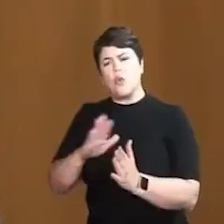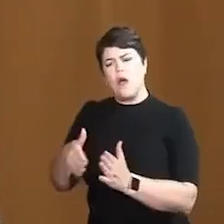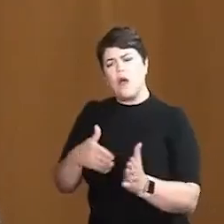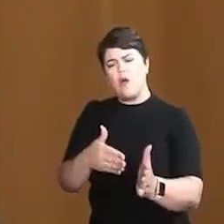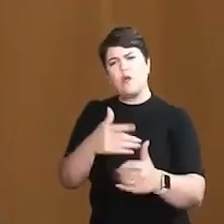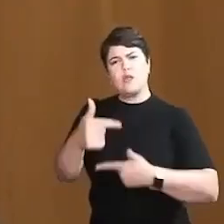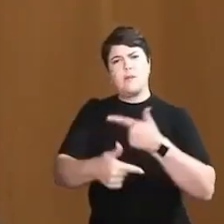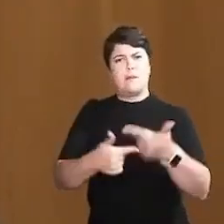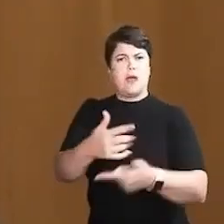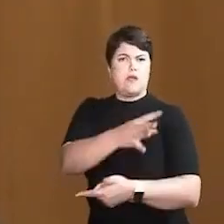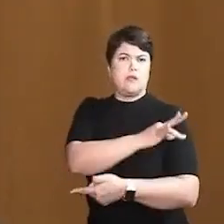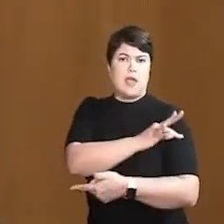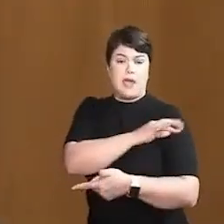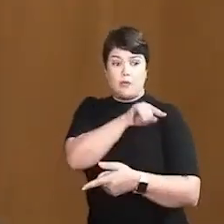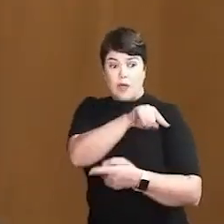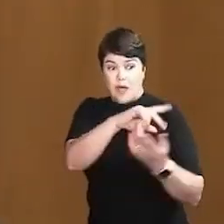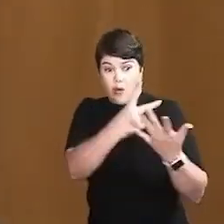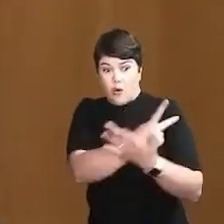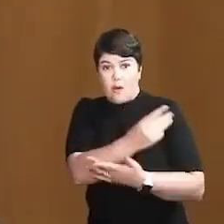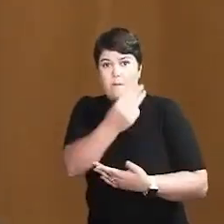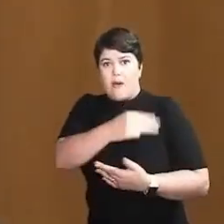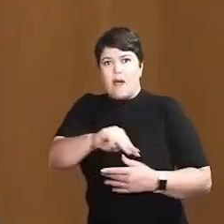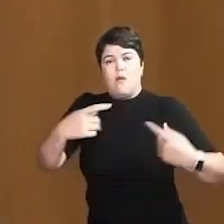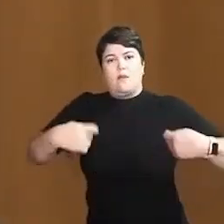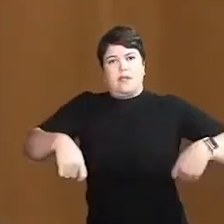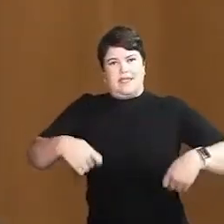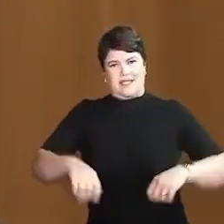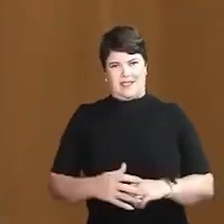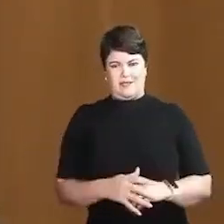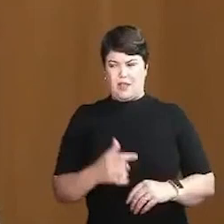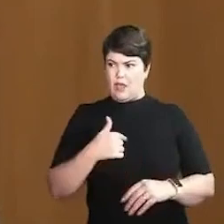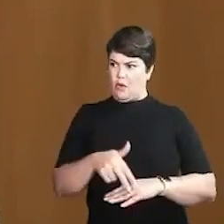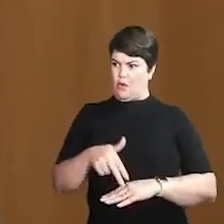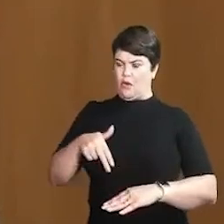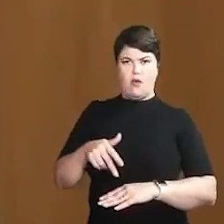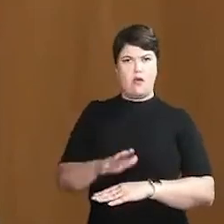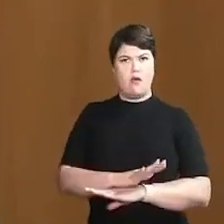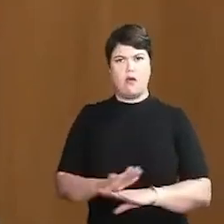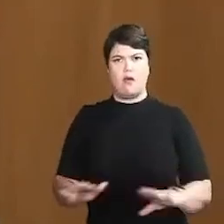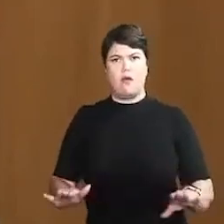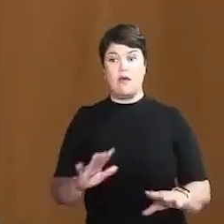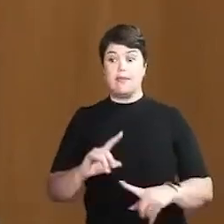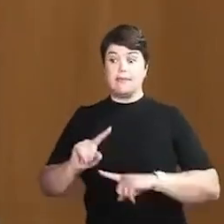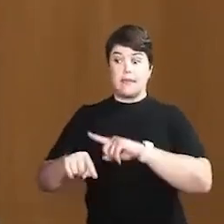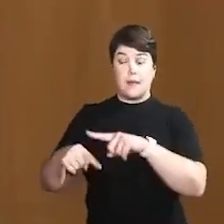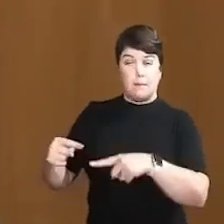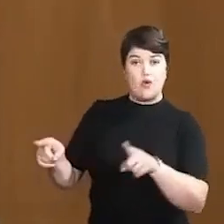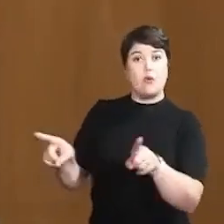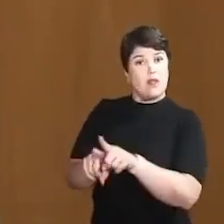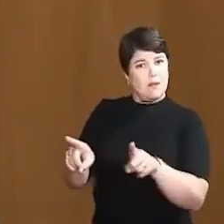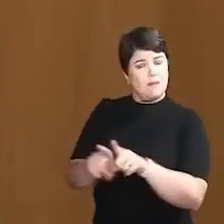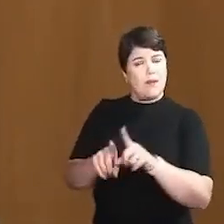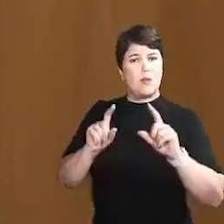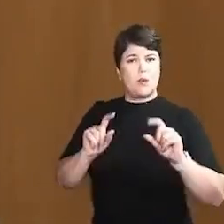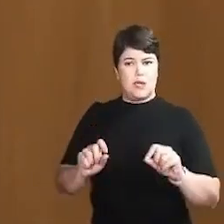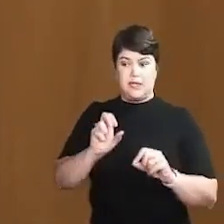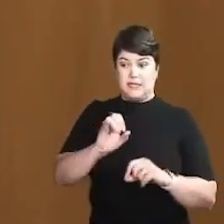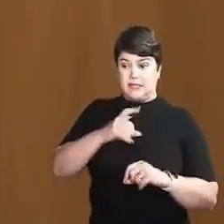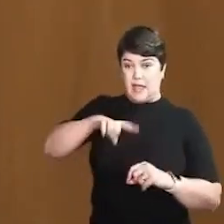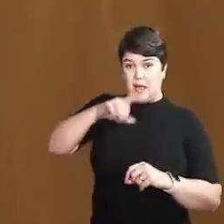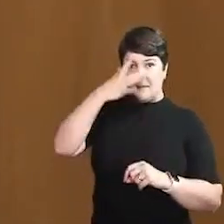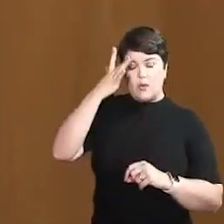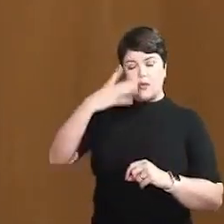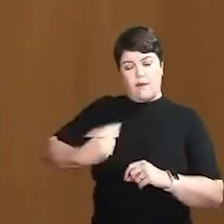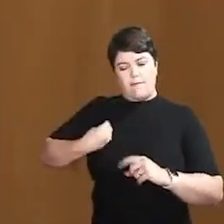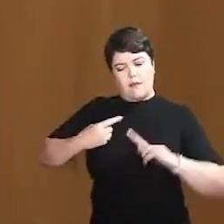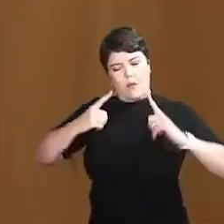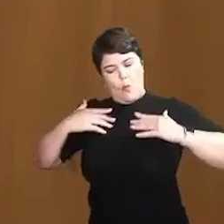técnico que naquele caso o Maranhão precisa depois Porque quem tem uma vida limpa